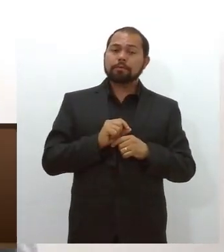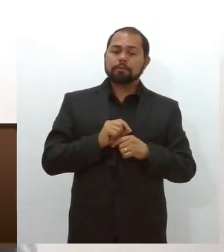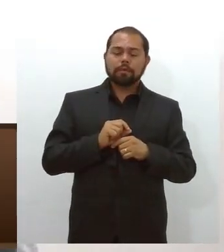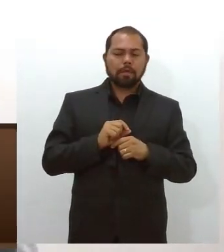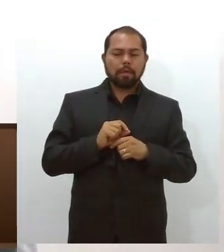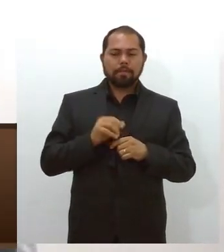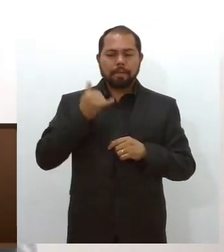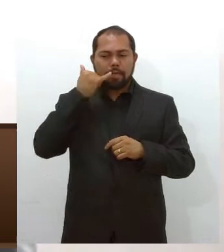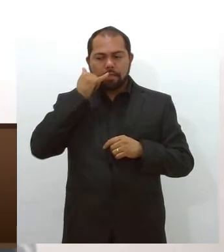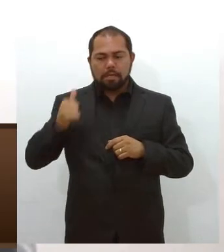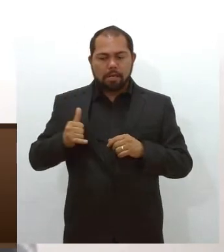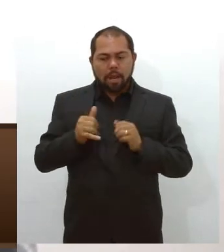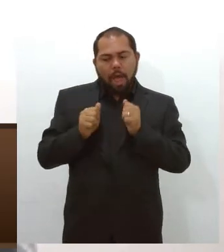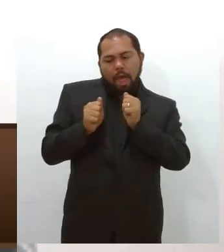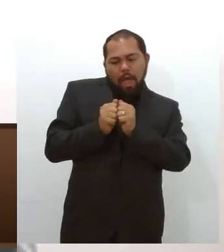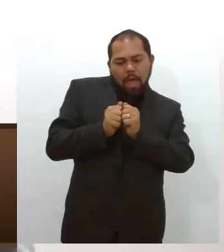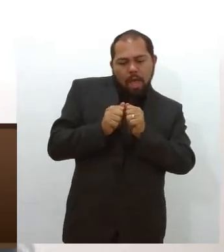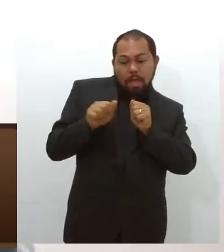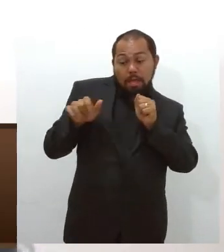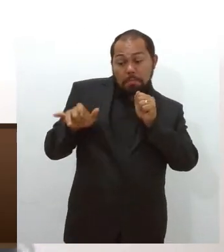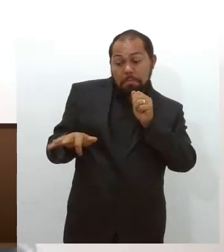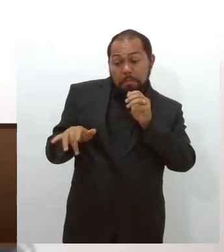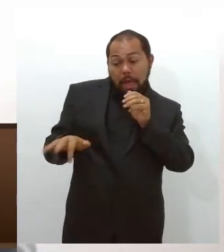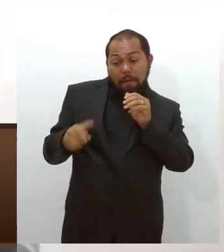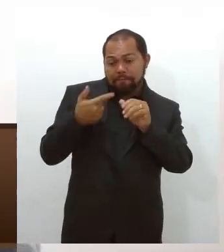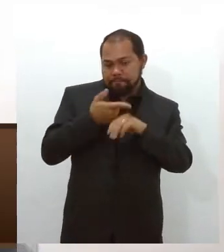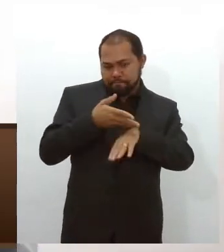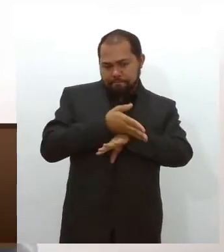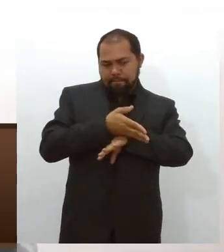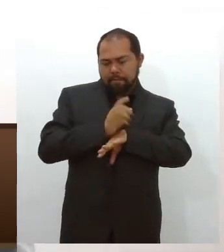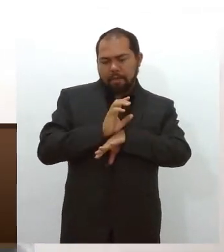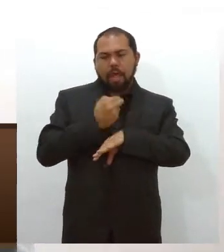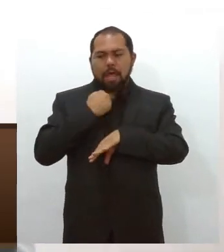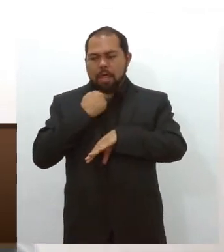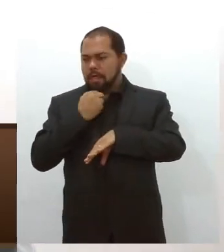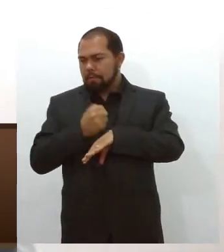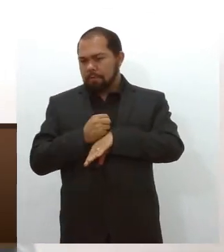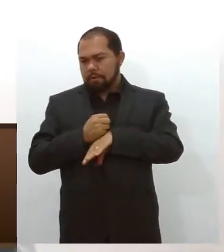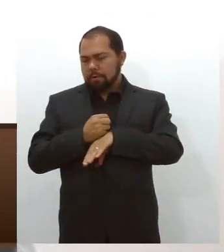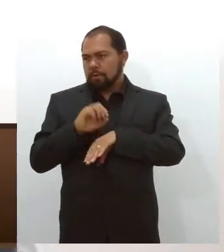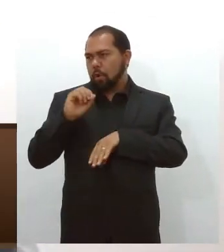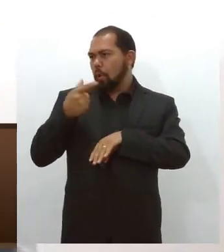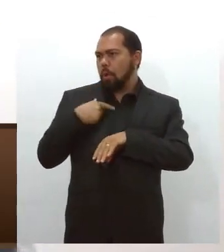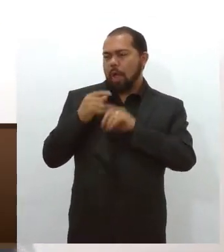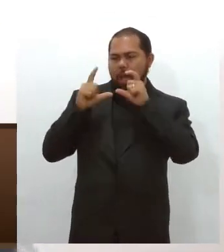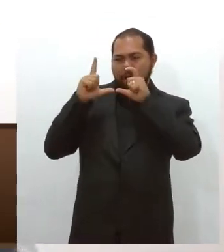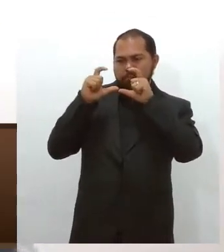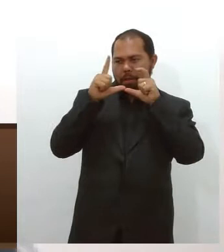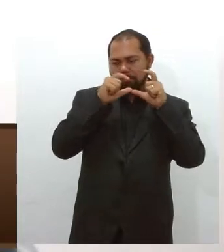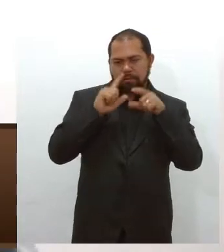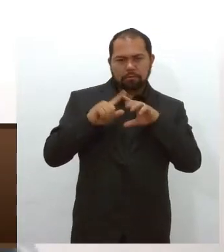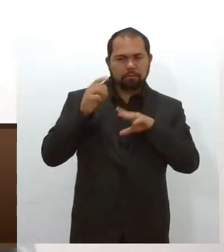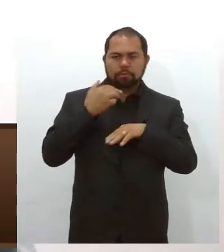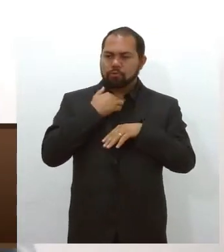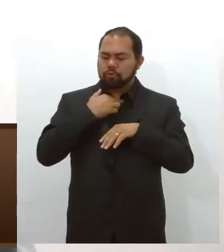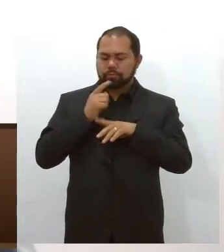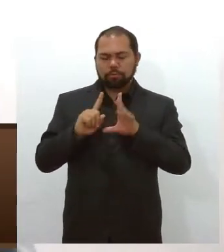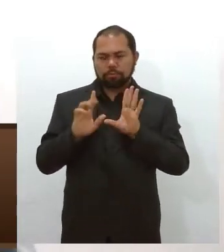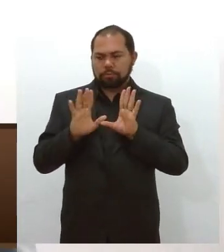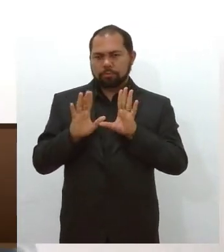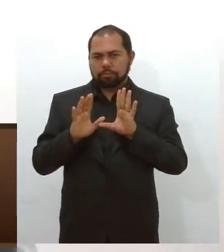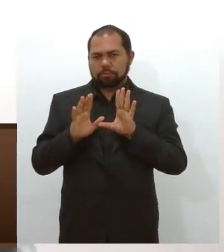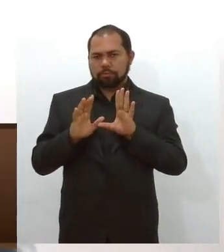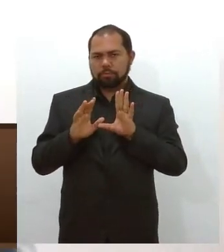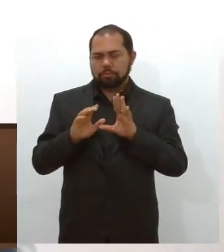ou qualquer equipamento que registre a imagem possa violar o sigilo do voto para a cabina de